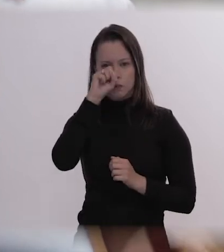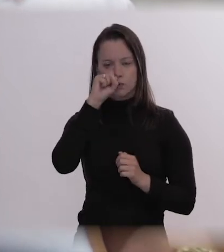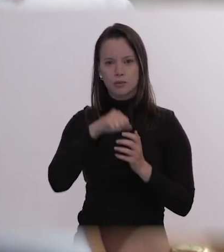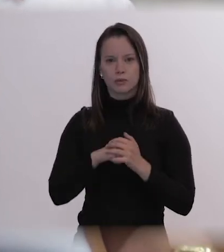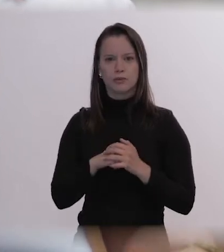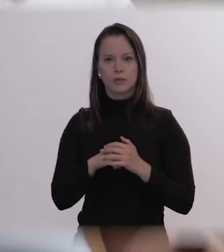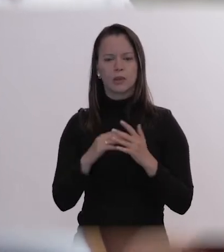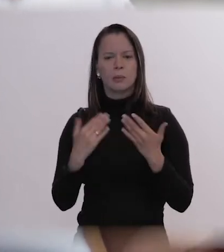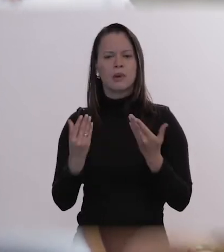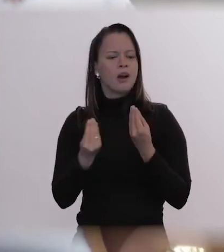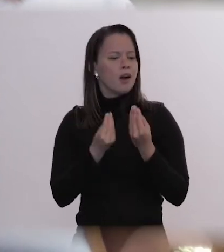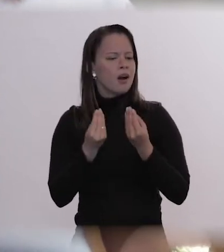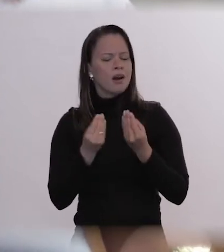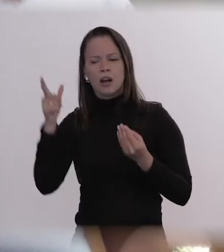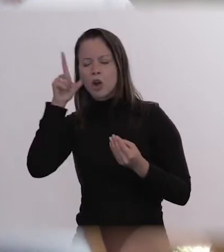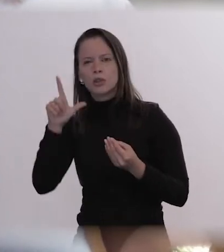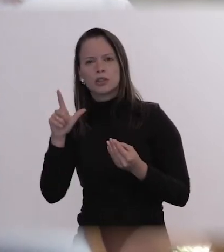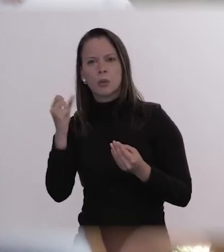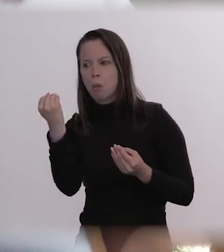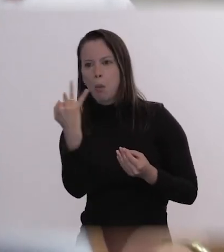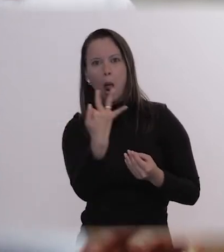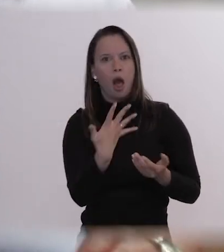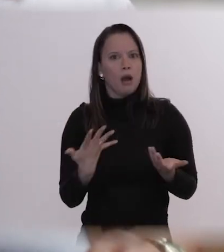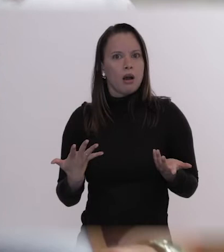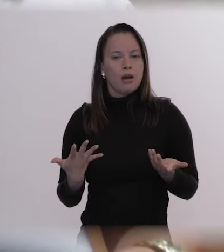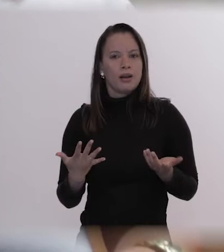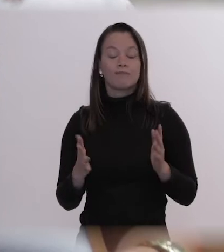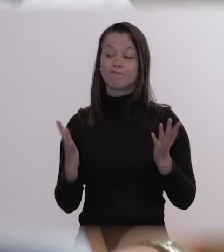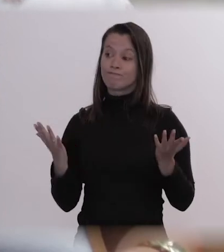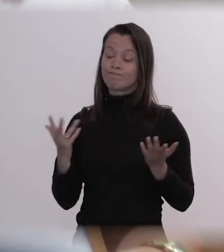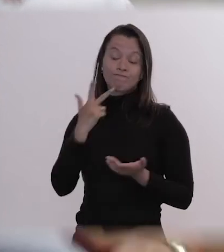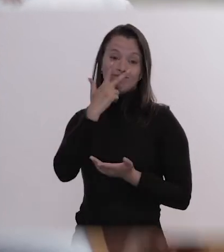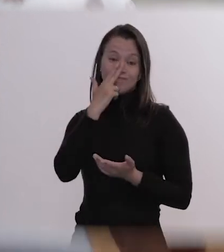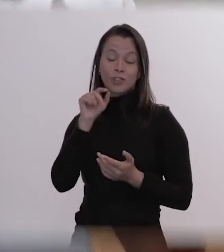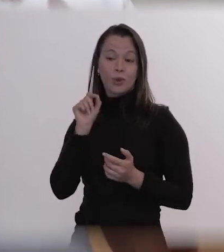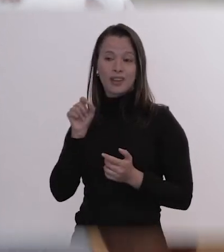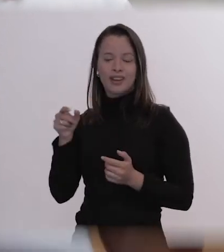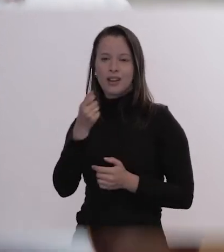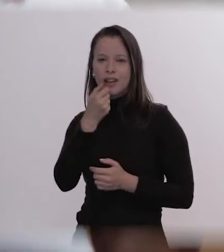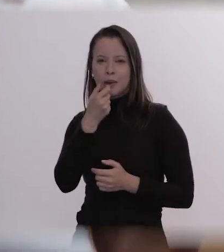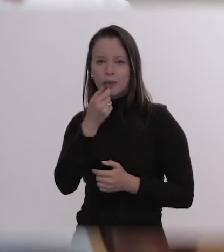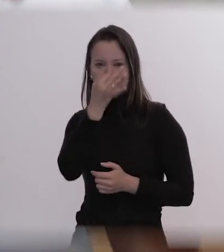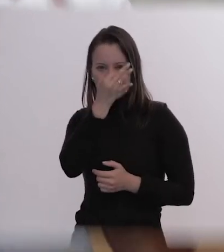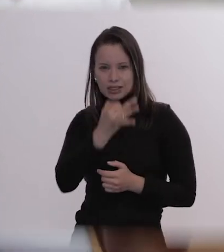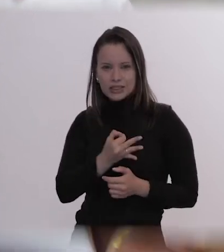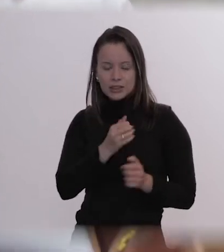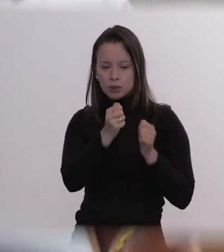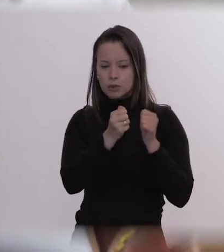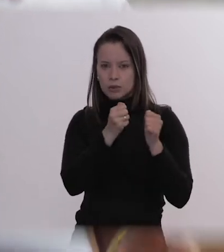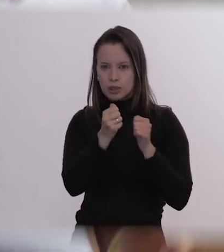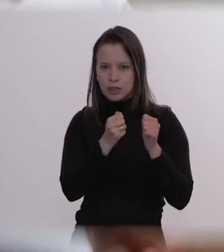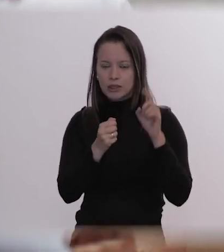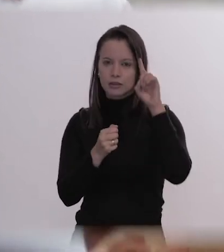Ah, mas como que ela conseguiu essa quantidade? Provavelmente ela não tomava ele certinho,